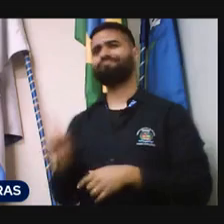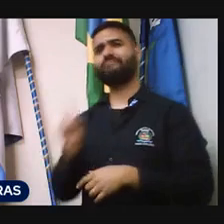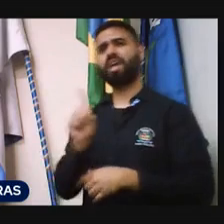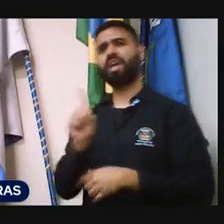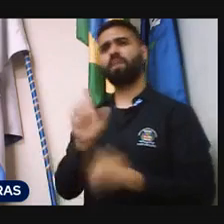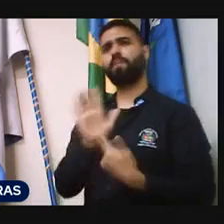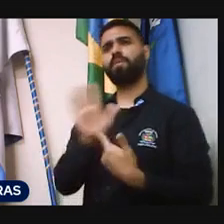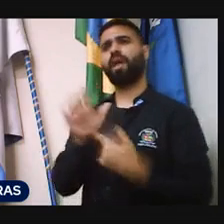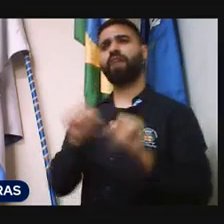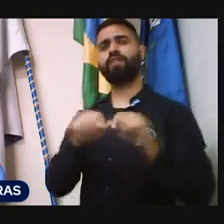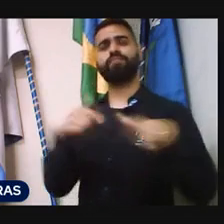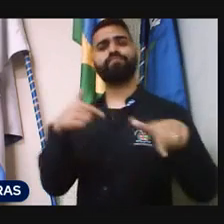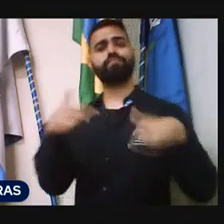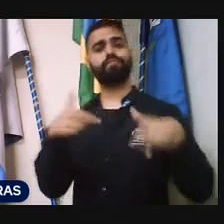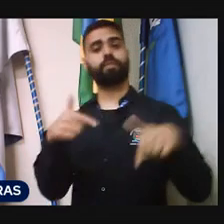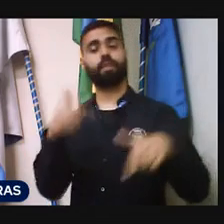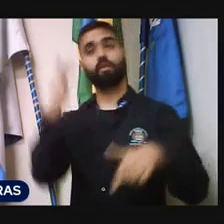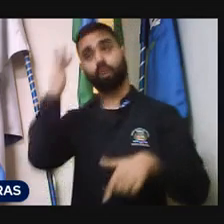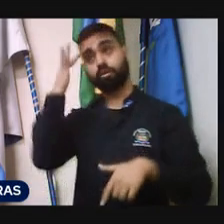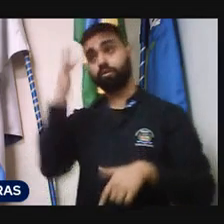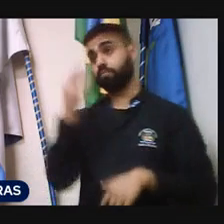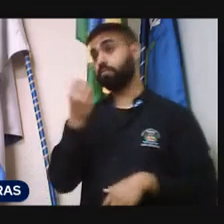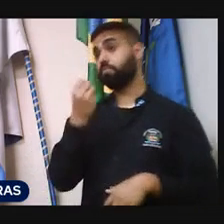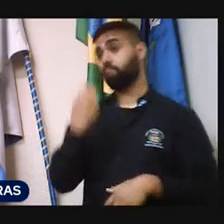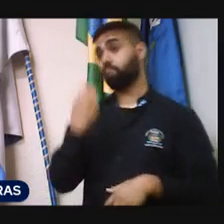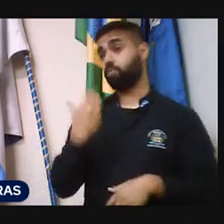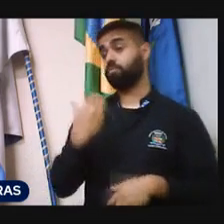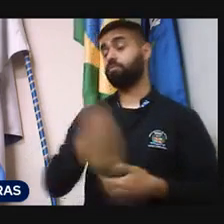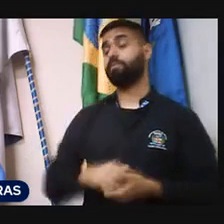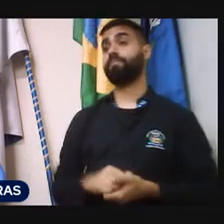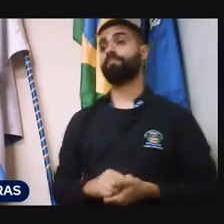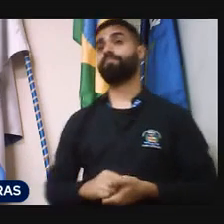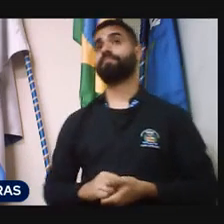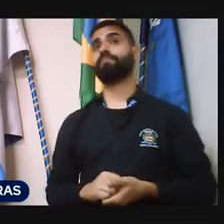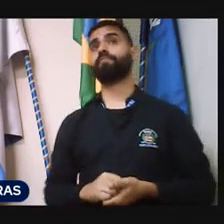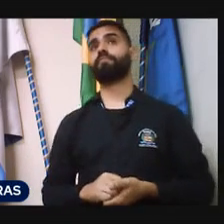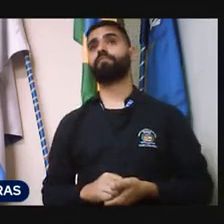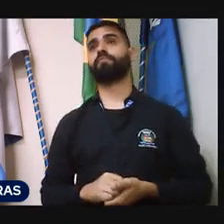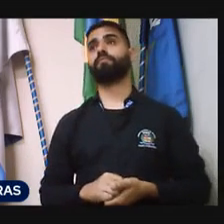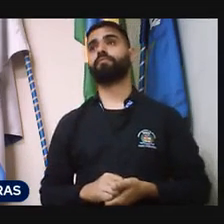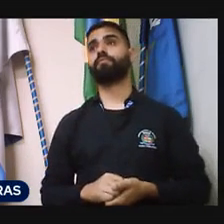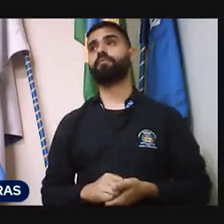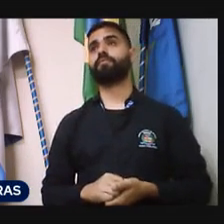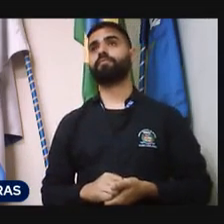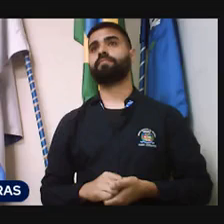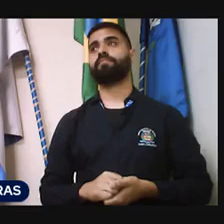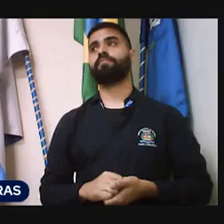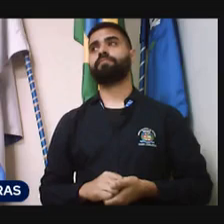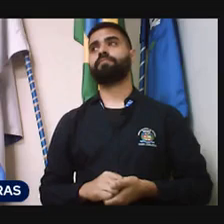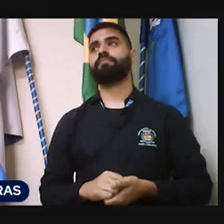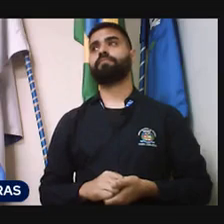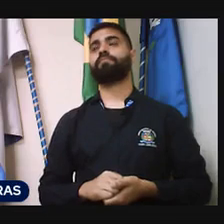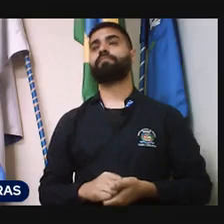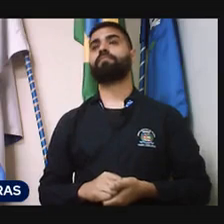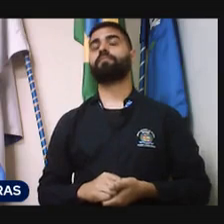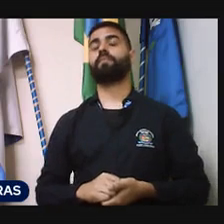eu acho que tá sendo bem feito né E também para ressaltar